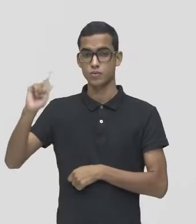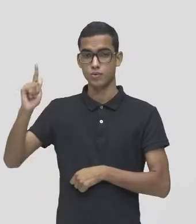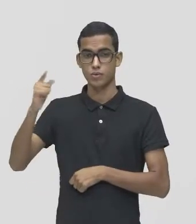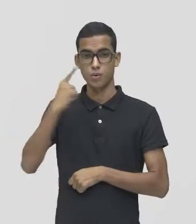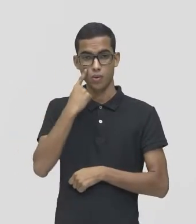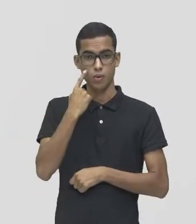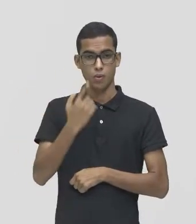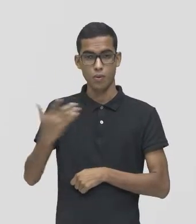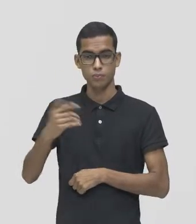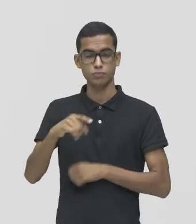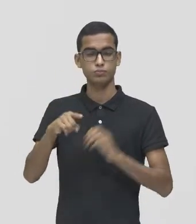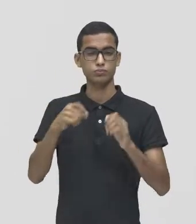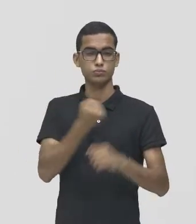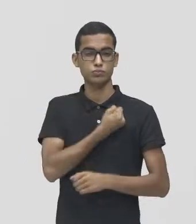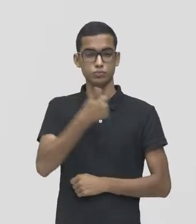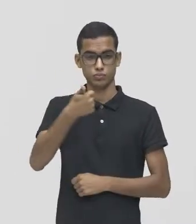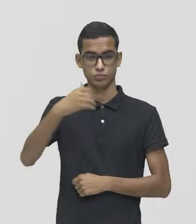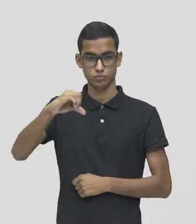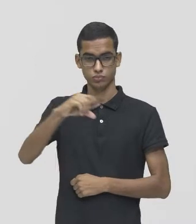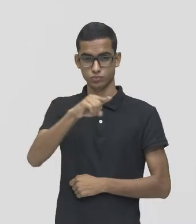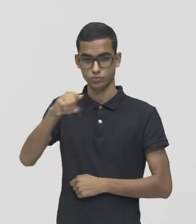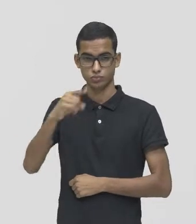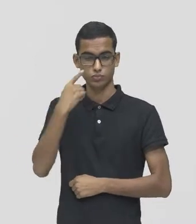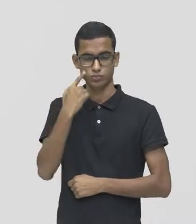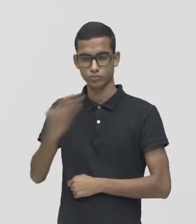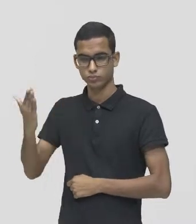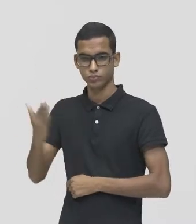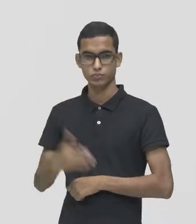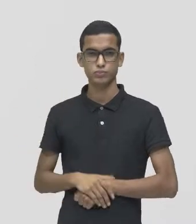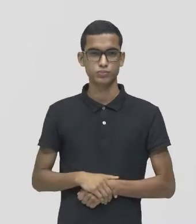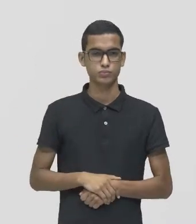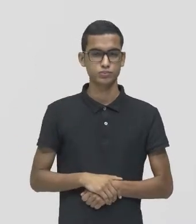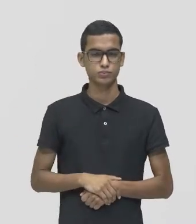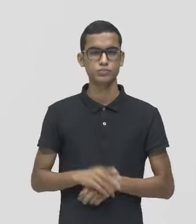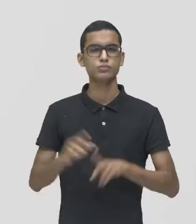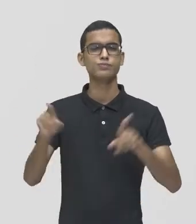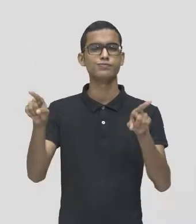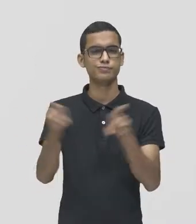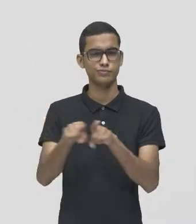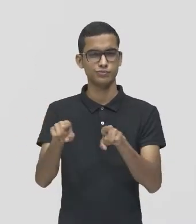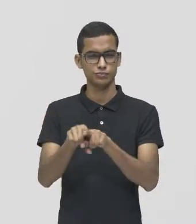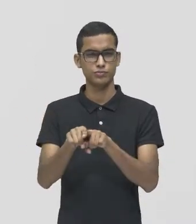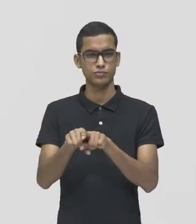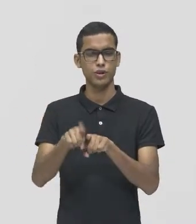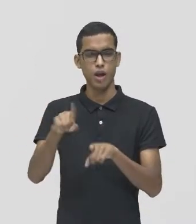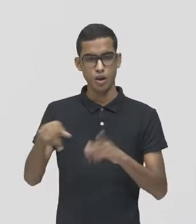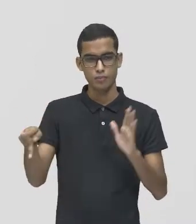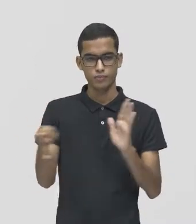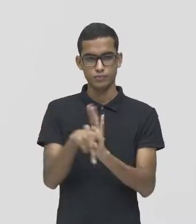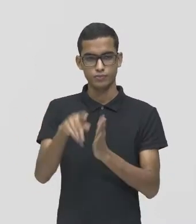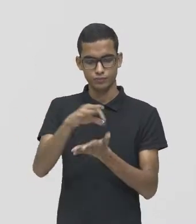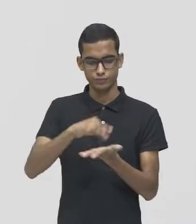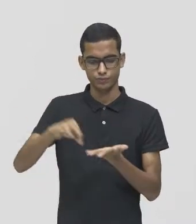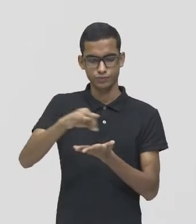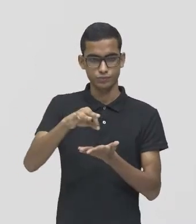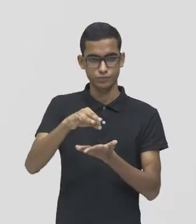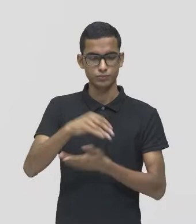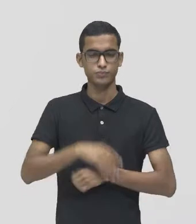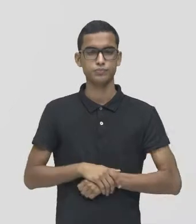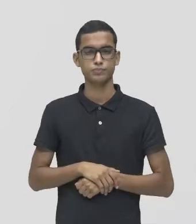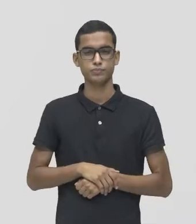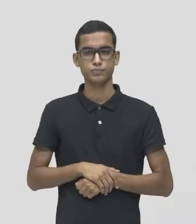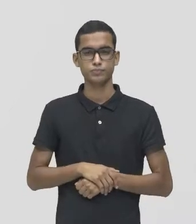a questão 19, que já aparece para vocês. A questão 19 também é aqui do banco de dados do CMEAM, e ela informa: